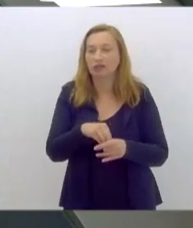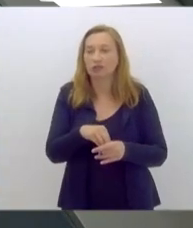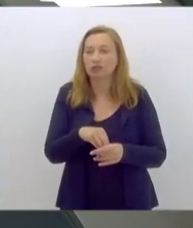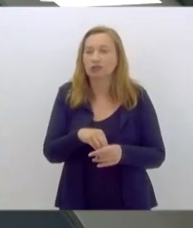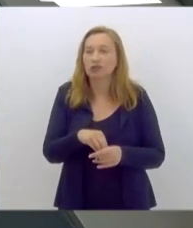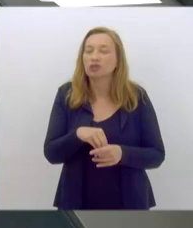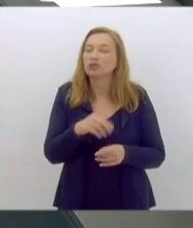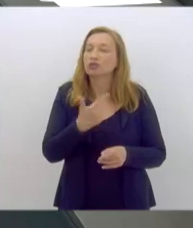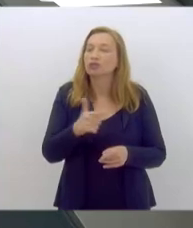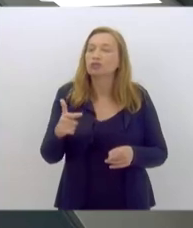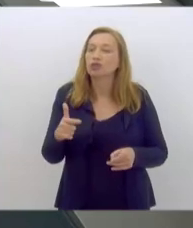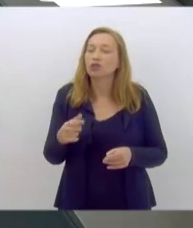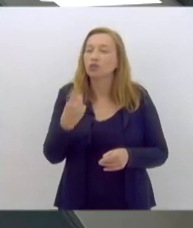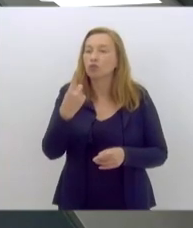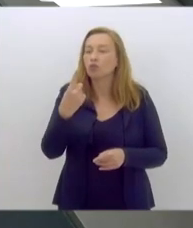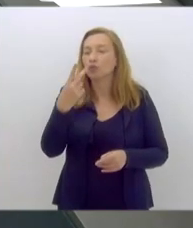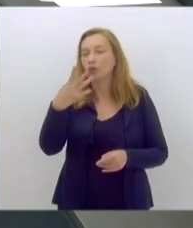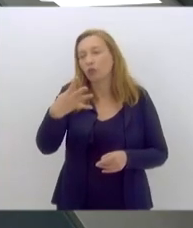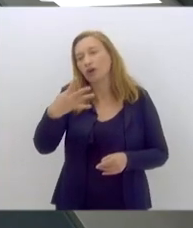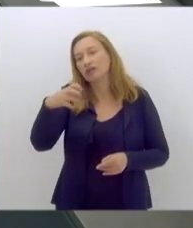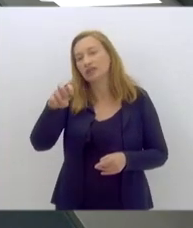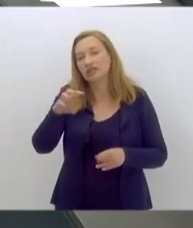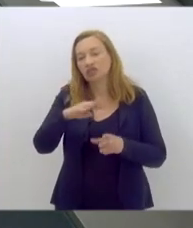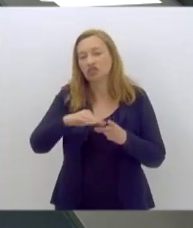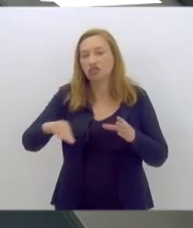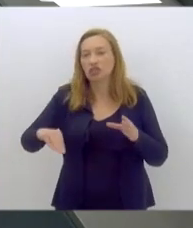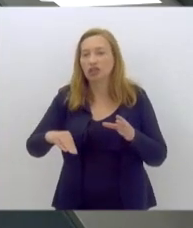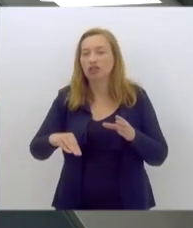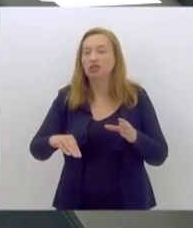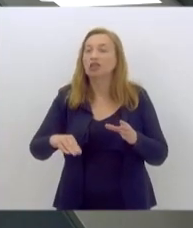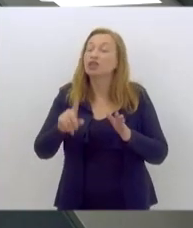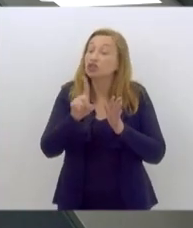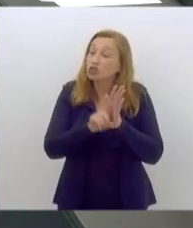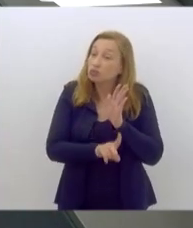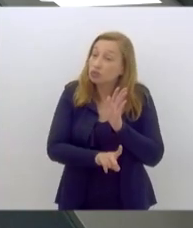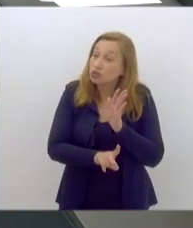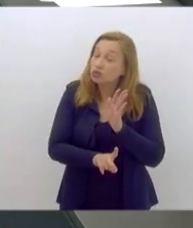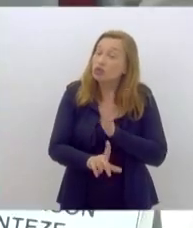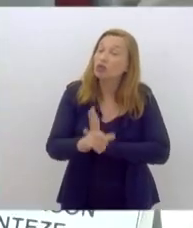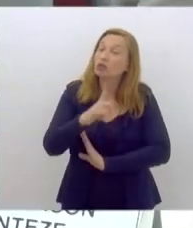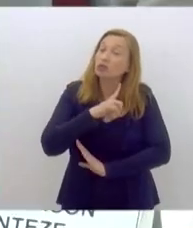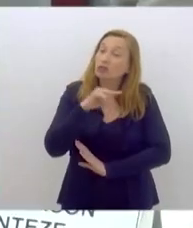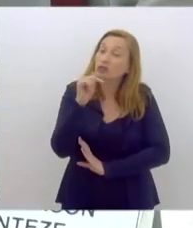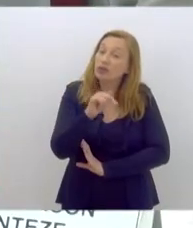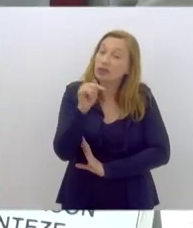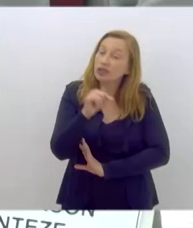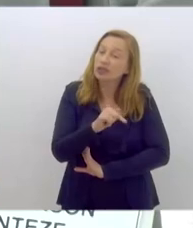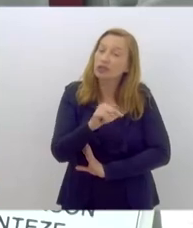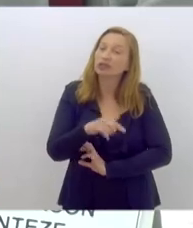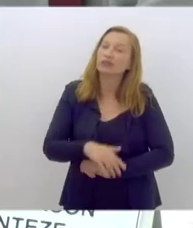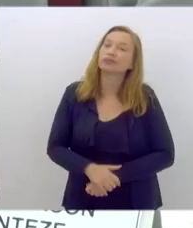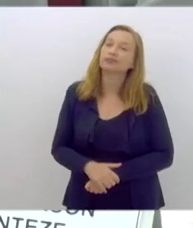como eu não tenho fonte assim porque ela é retirada acaba diminuindo eu tenho aqui